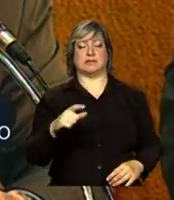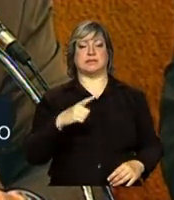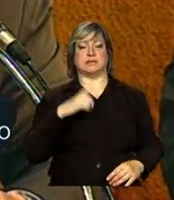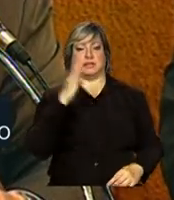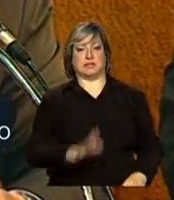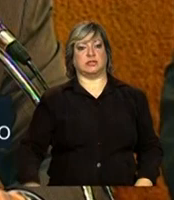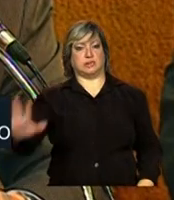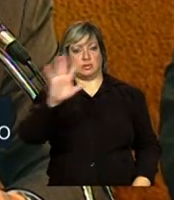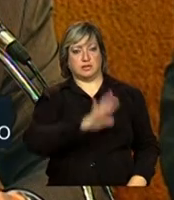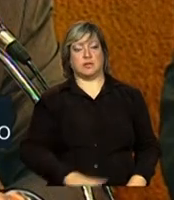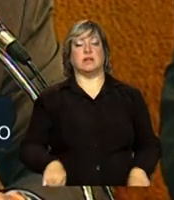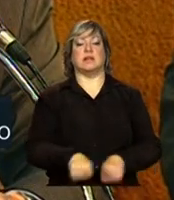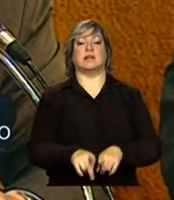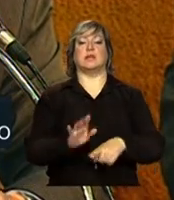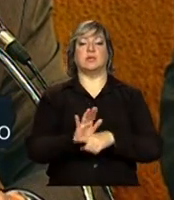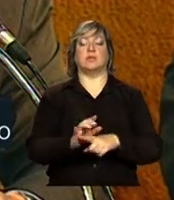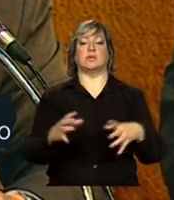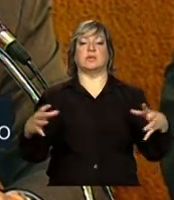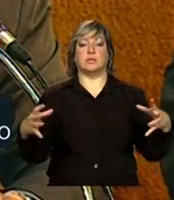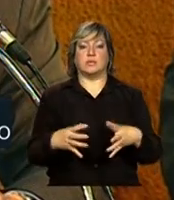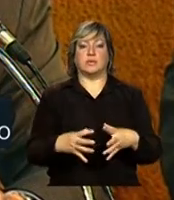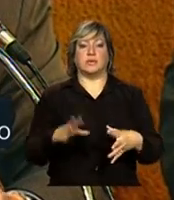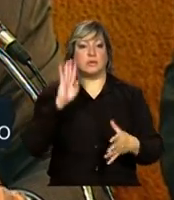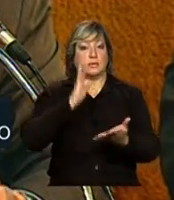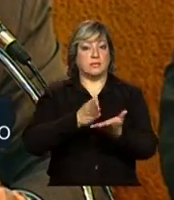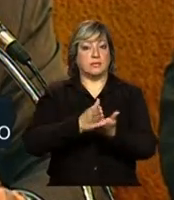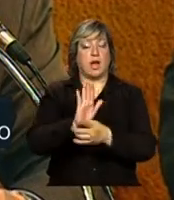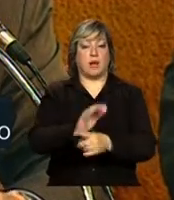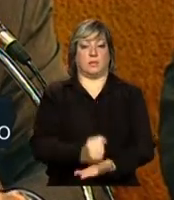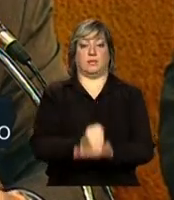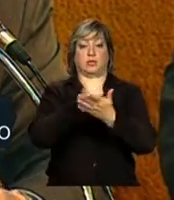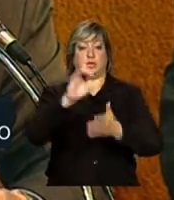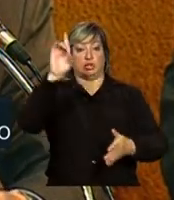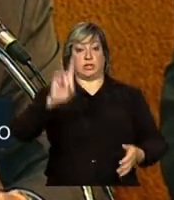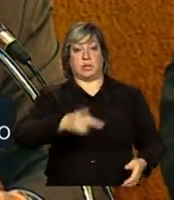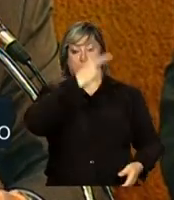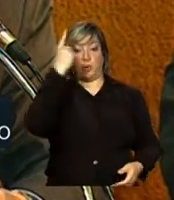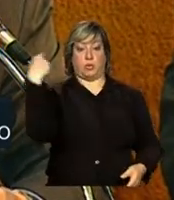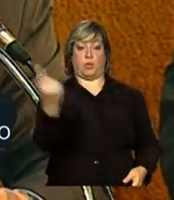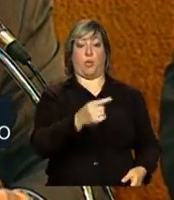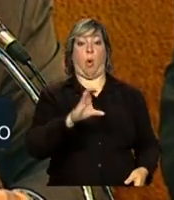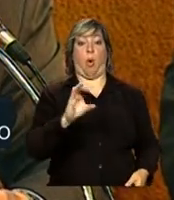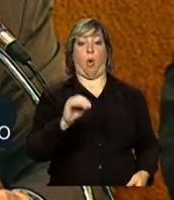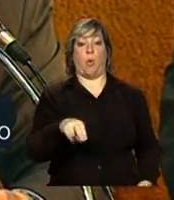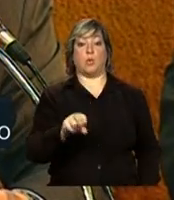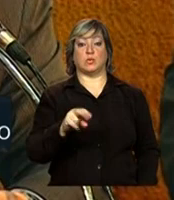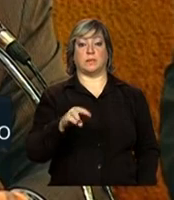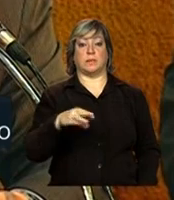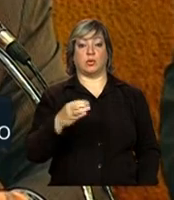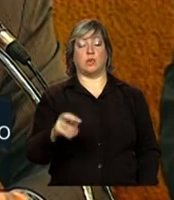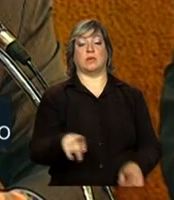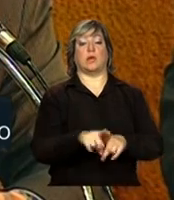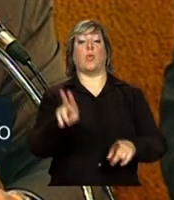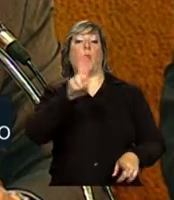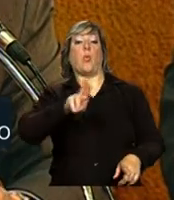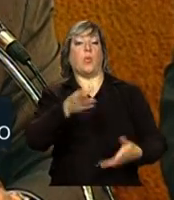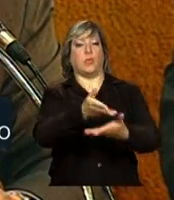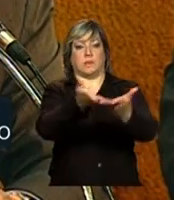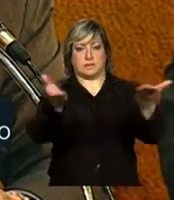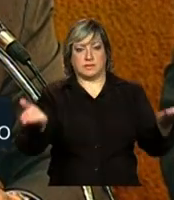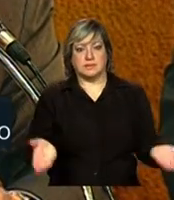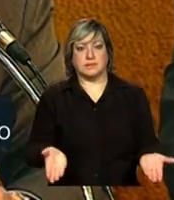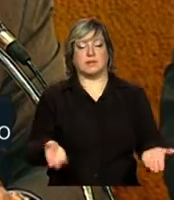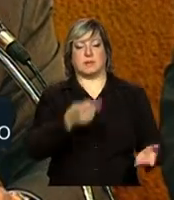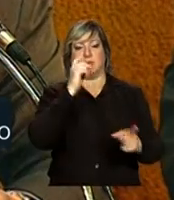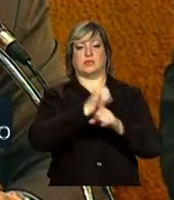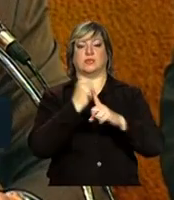orientado inclusive e precisamente no sentido da proteção do Direito do Consumidor do direito dos usuários do direito da sociedade e que